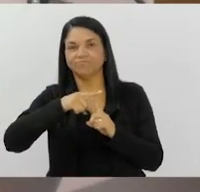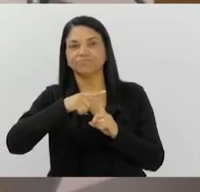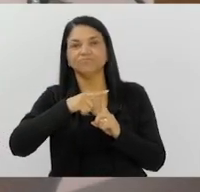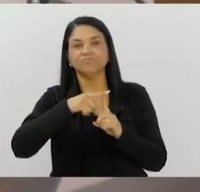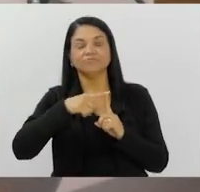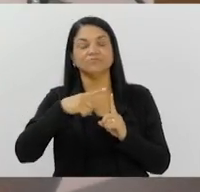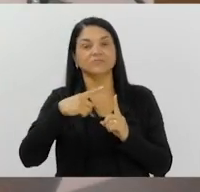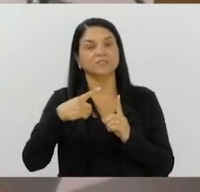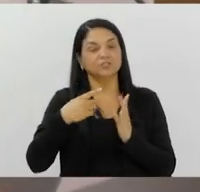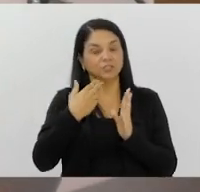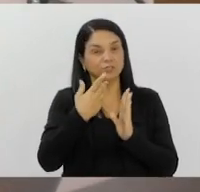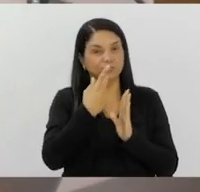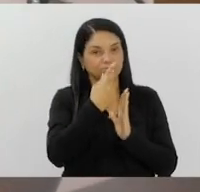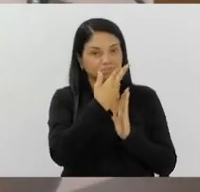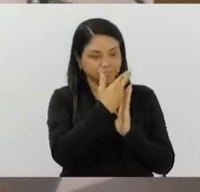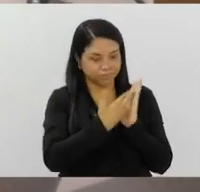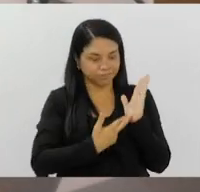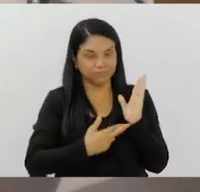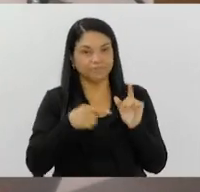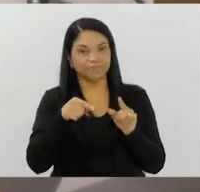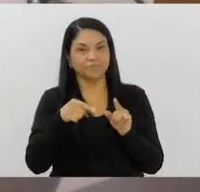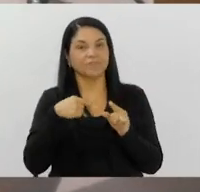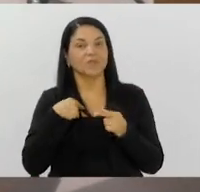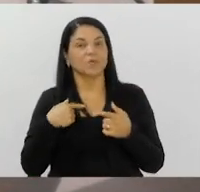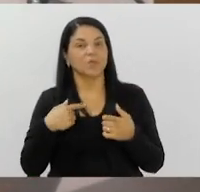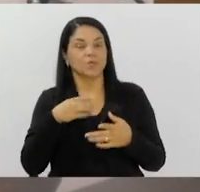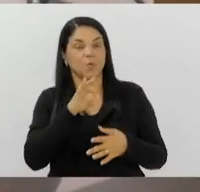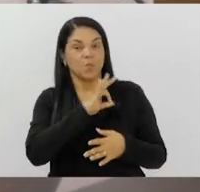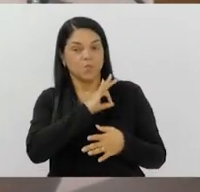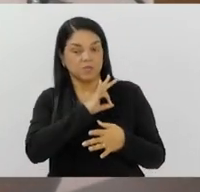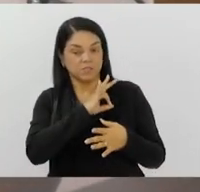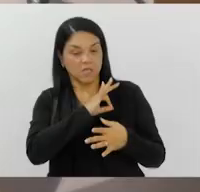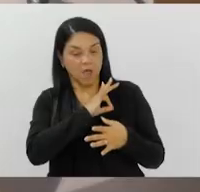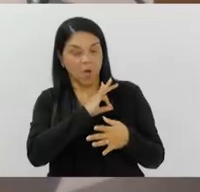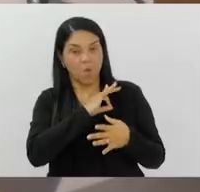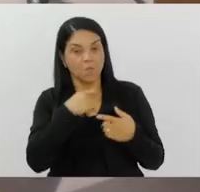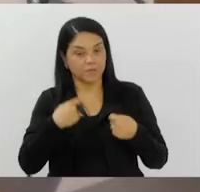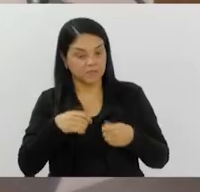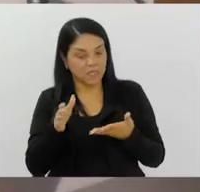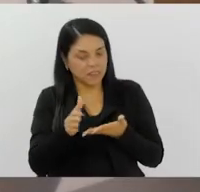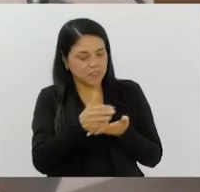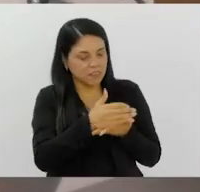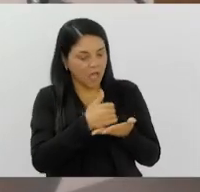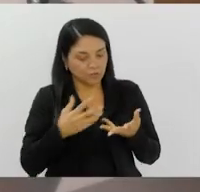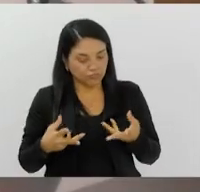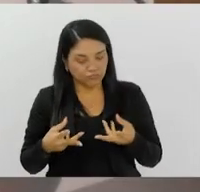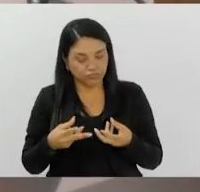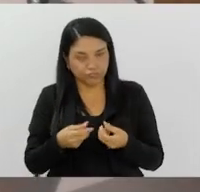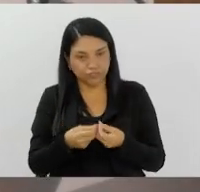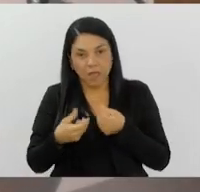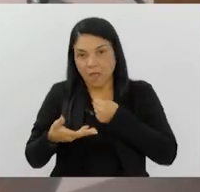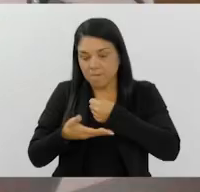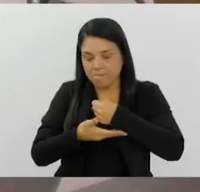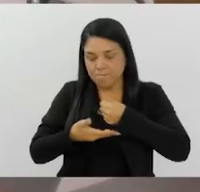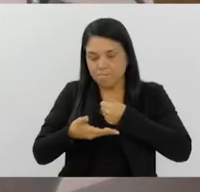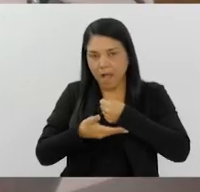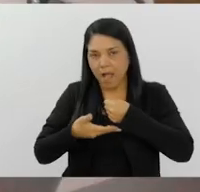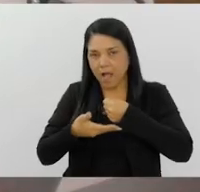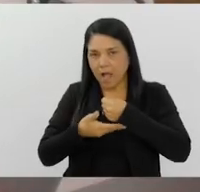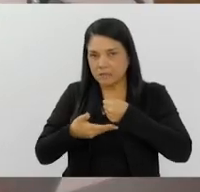a gente tá falando da coleta de um dado sensível o dado sensível ele precisa ter uma base legal para ser